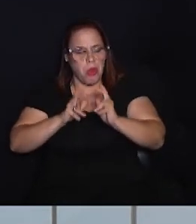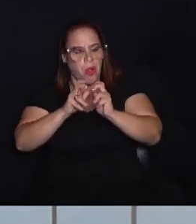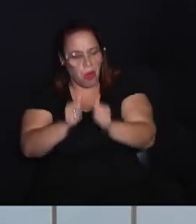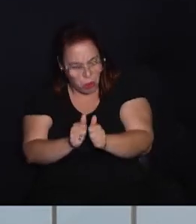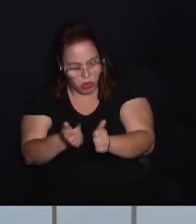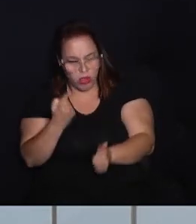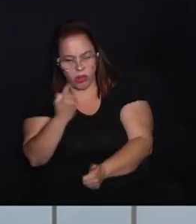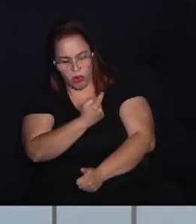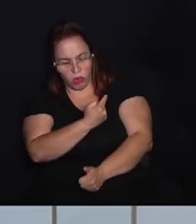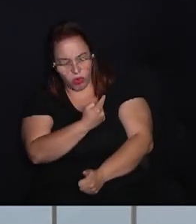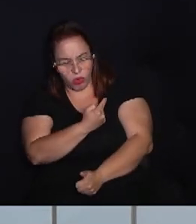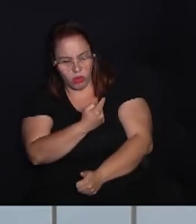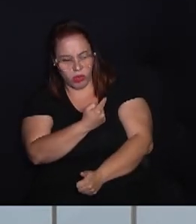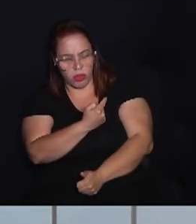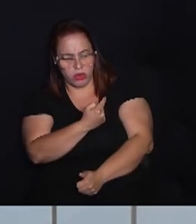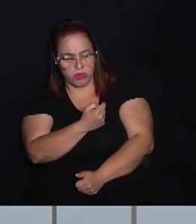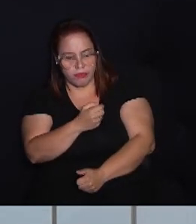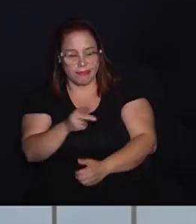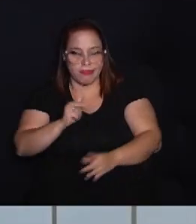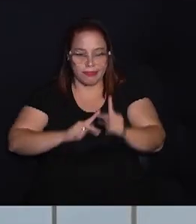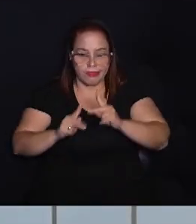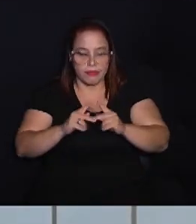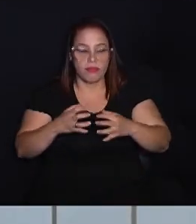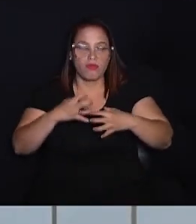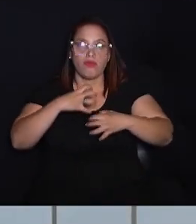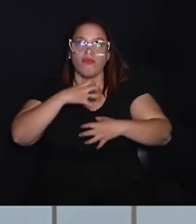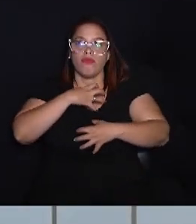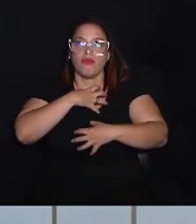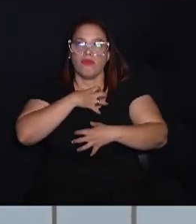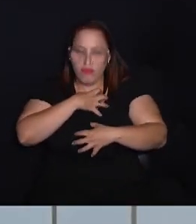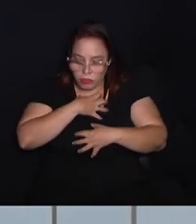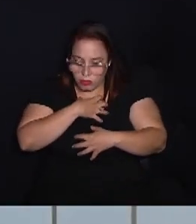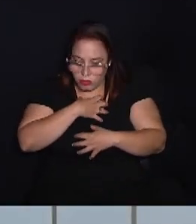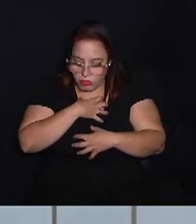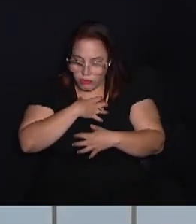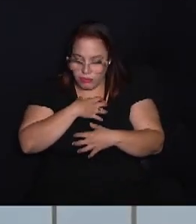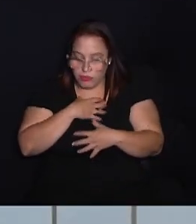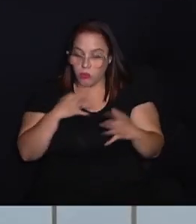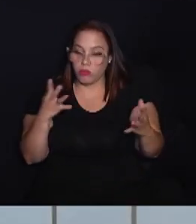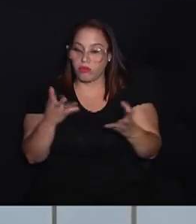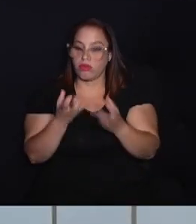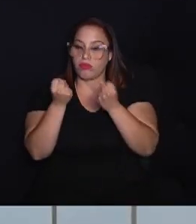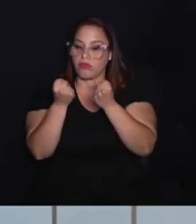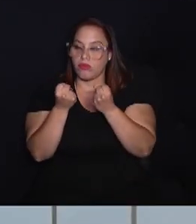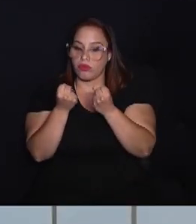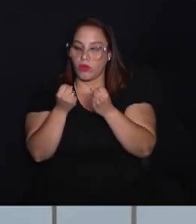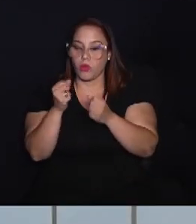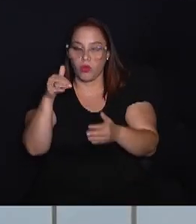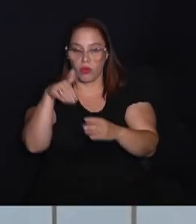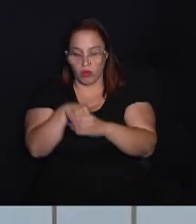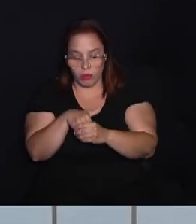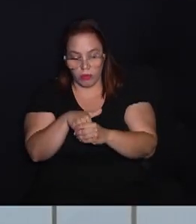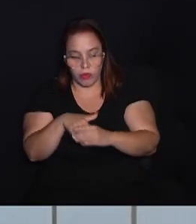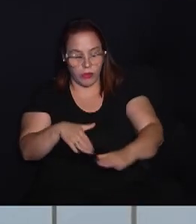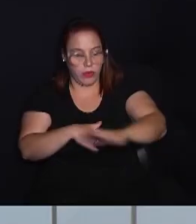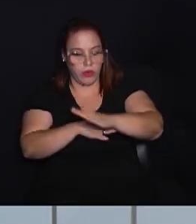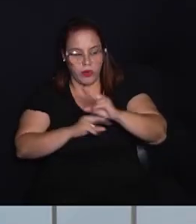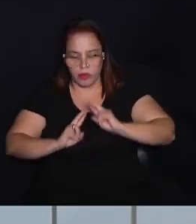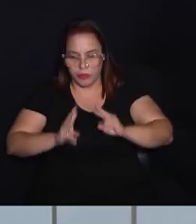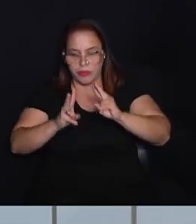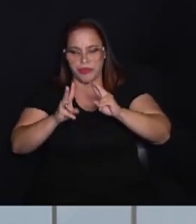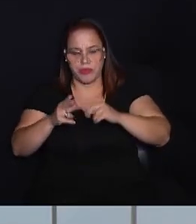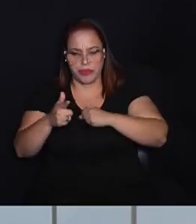para fazer de Campinas uma cidade cada vez mais sustentável. Presidente, falamos sobre os desafios futuros, mas 2024 tem